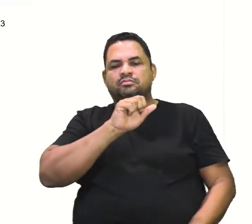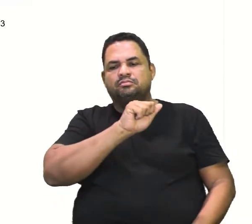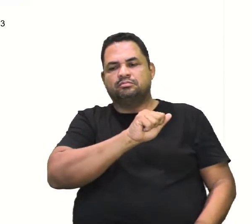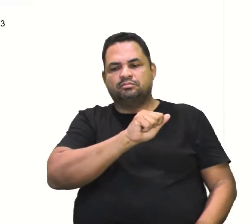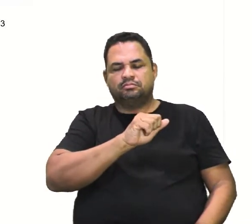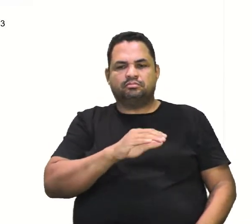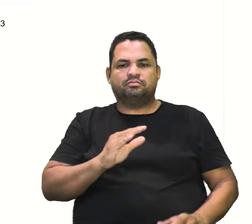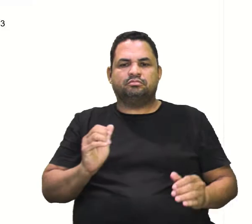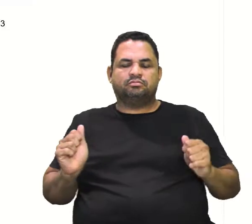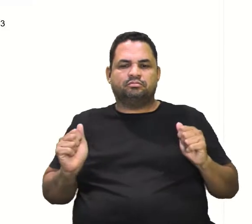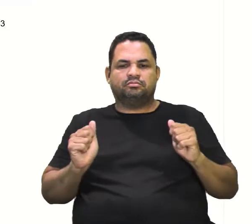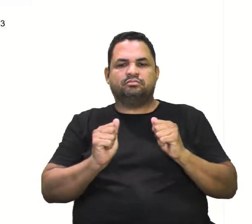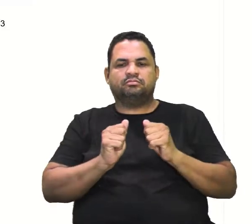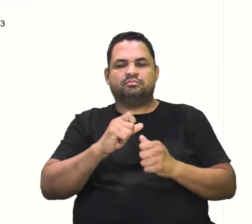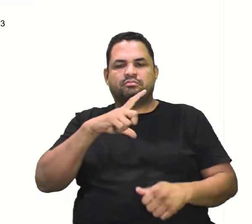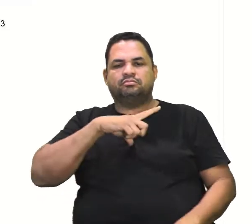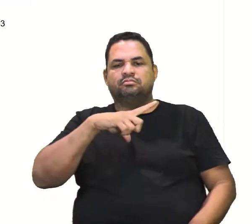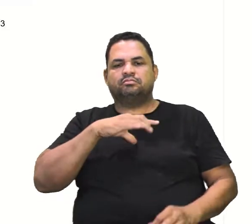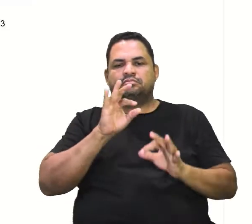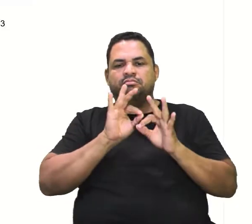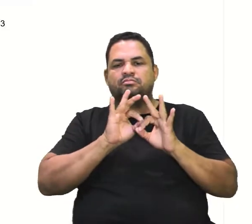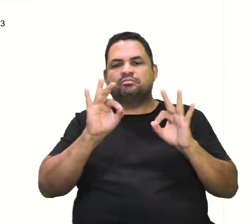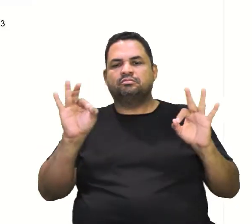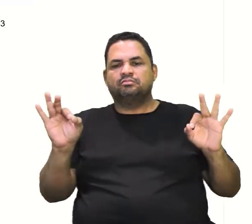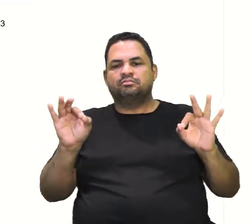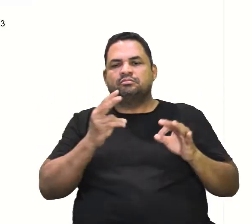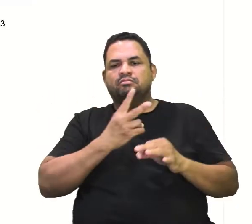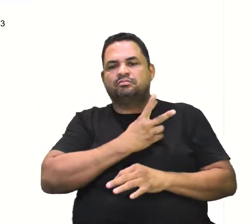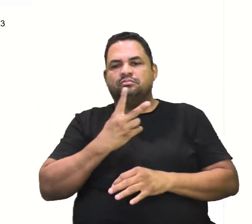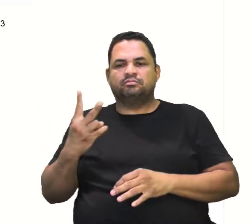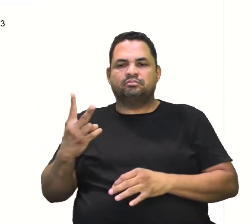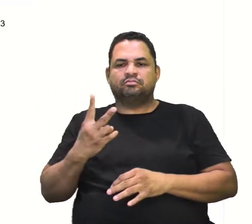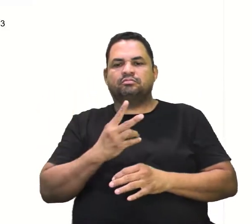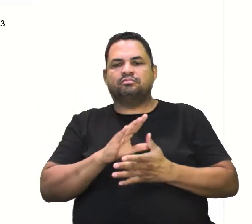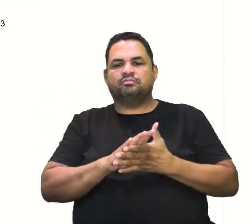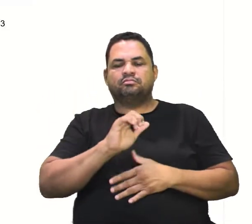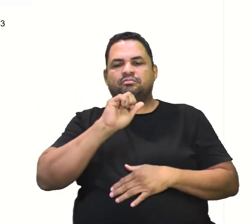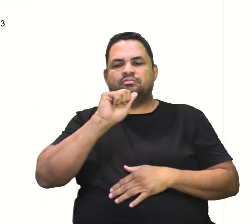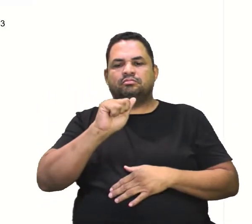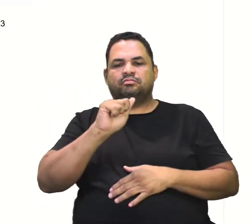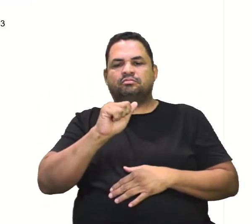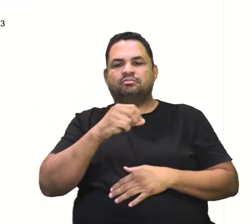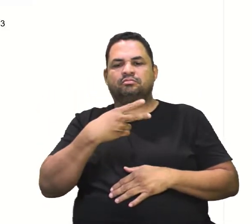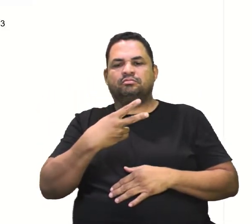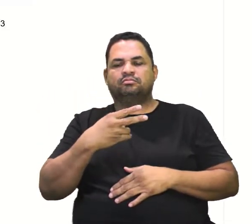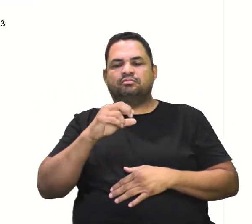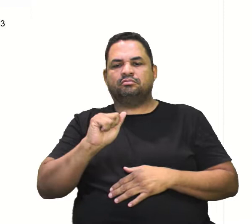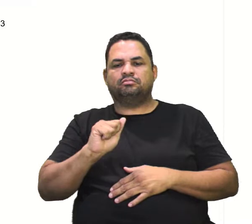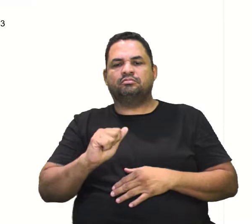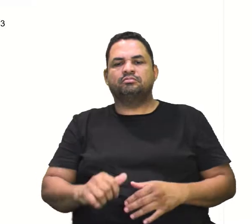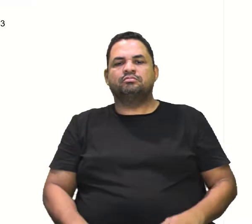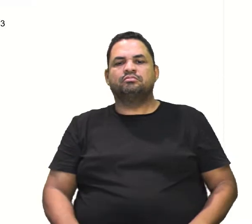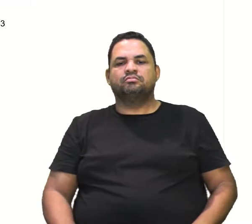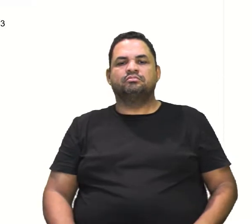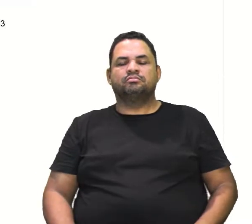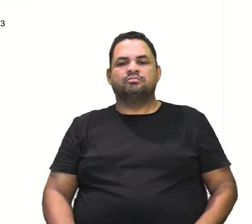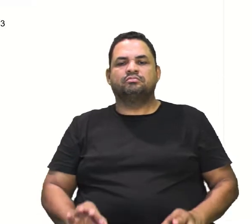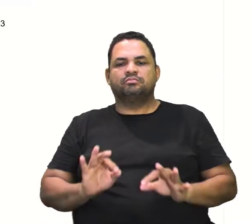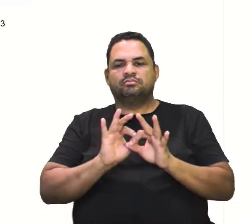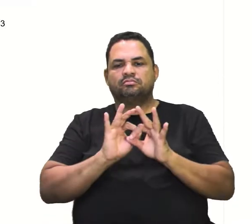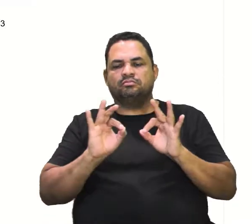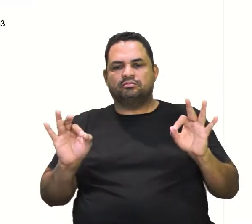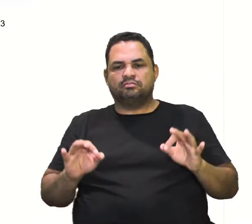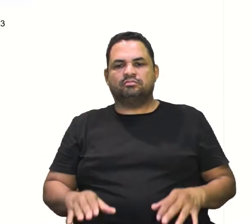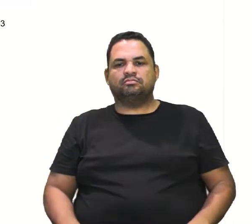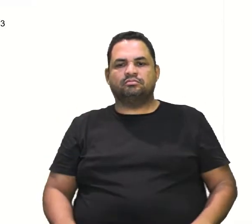A. Então, juntando, nós temos a distância entre os dois A maiores, né? Com 2A pequenininho aí. Medida do